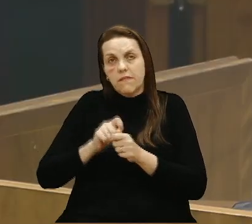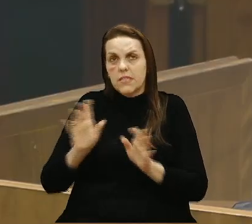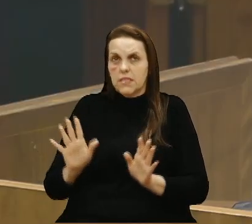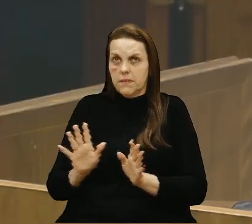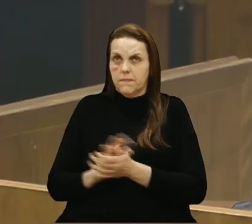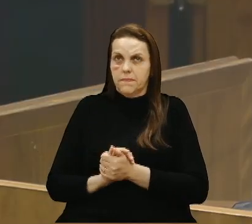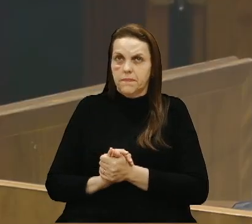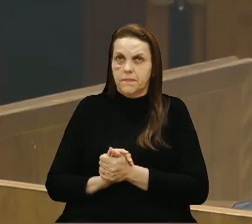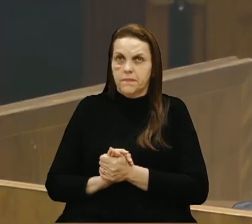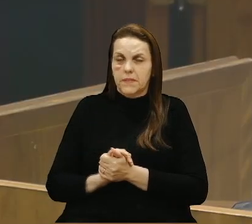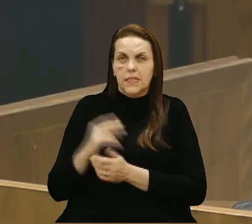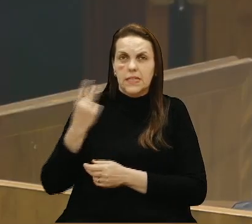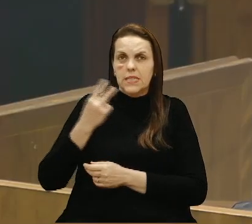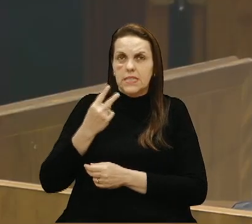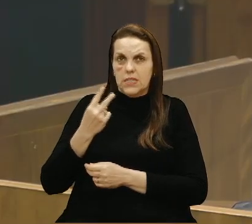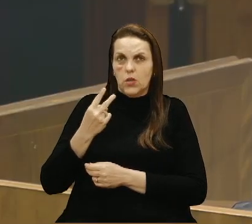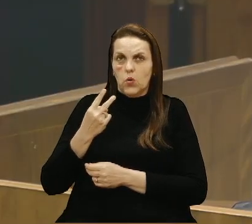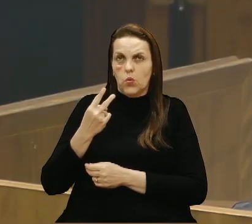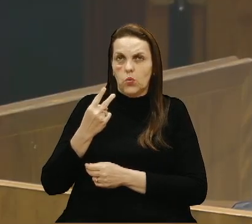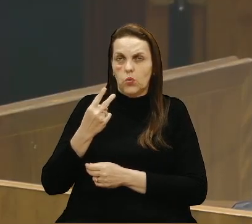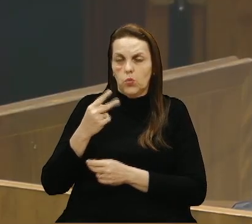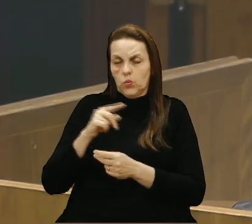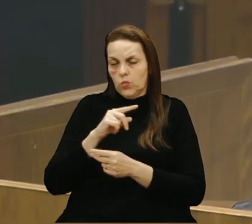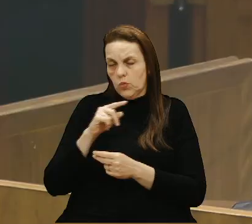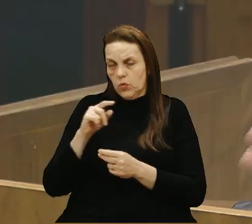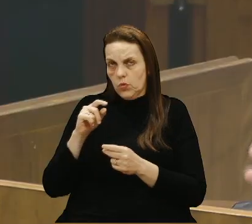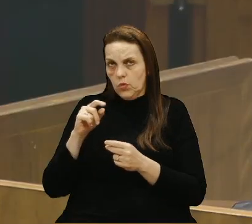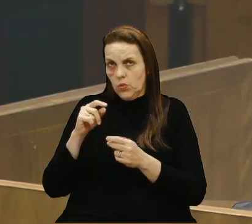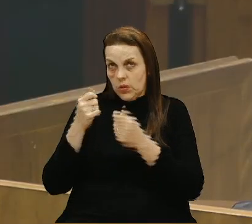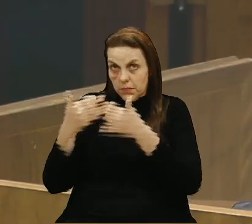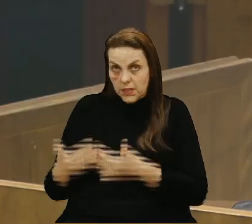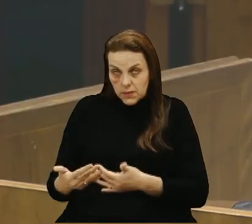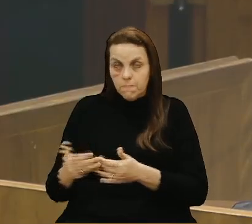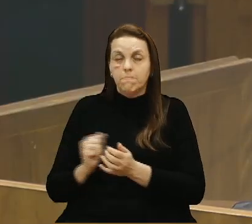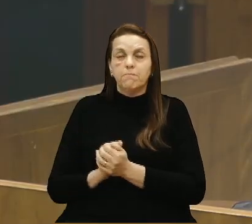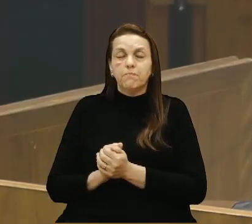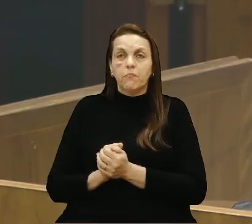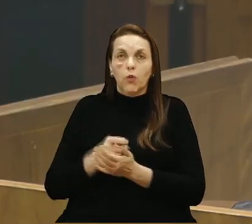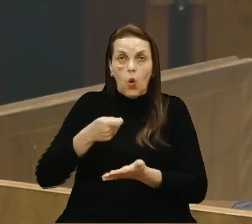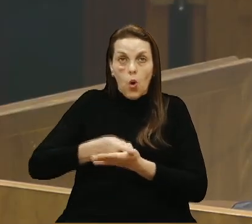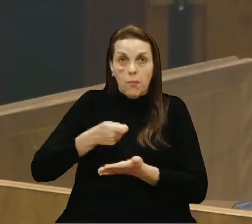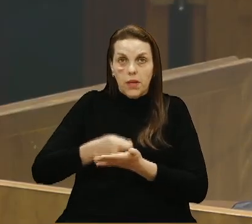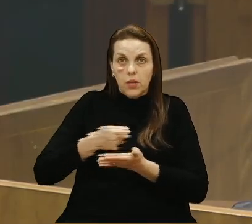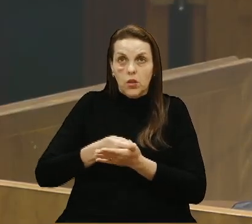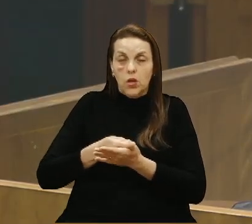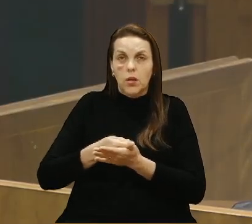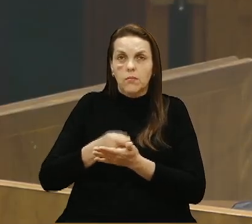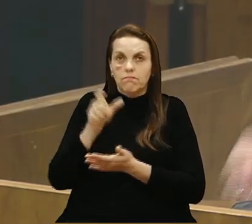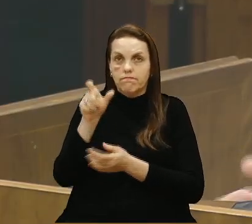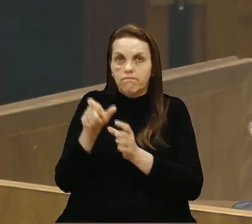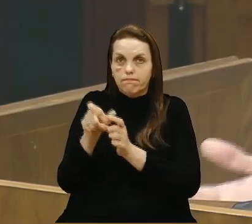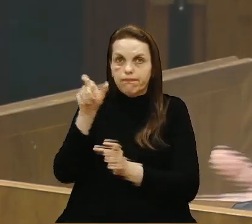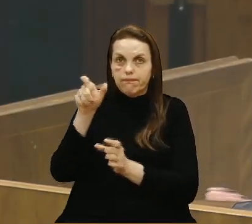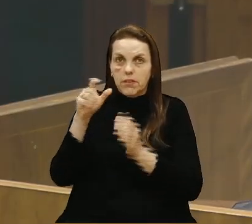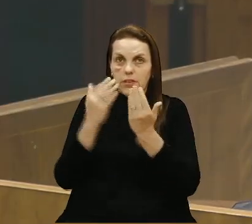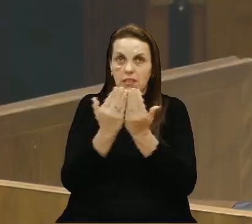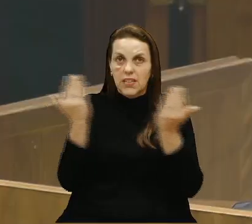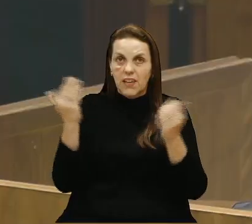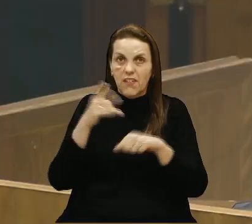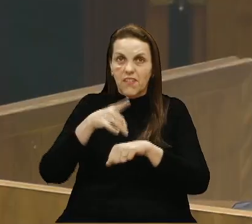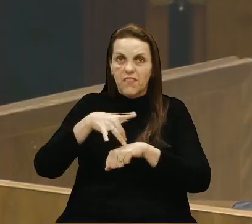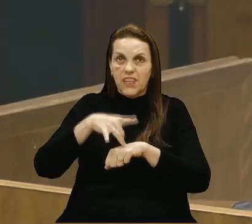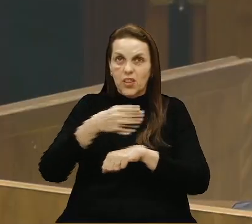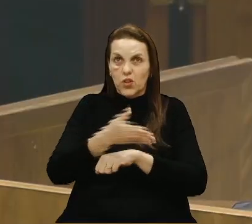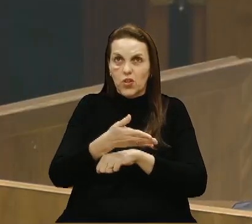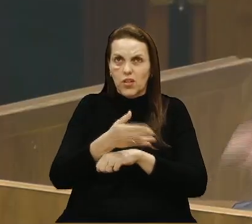O segundo ponto, será revogada a obrigatoriedade do papel no para-brisa. A tecnologia já consegue ver pela